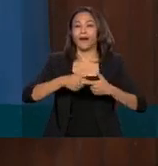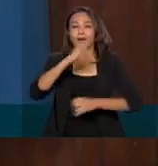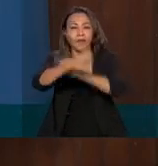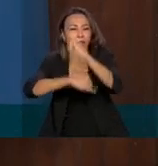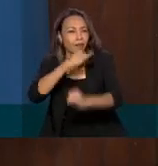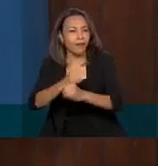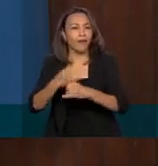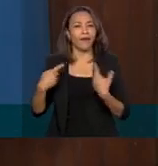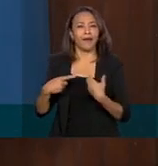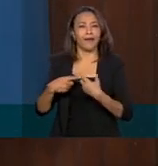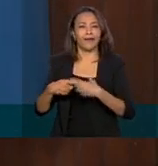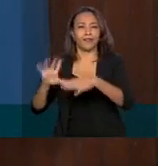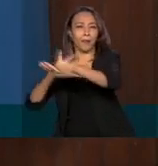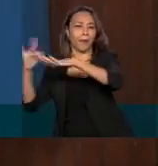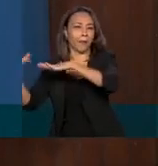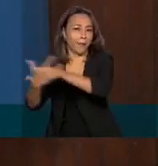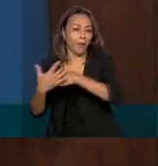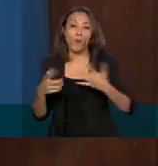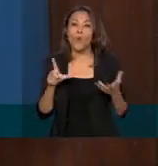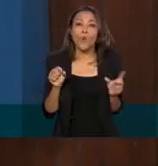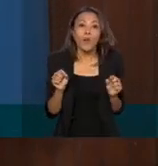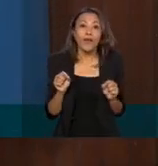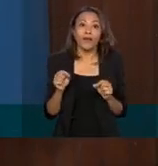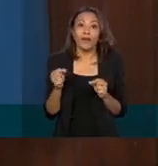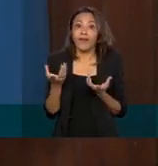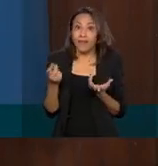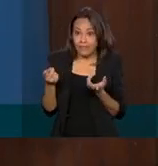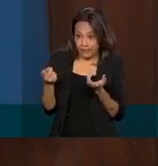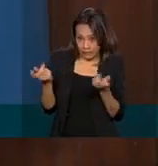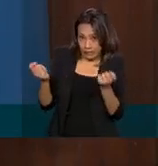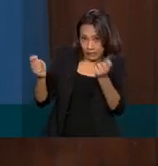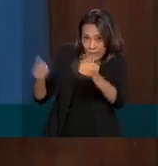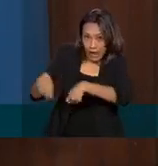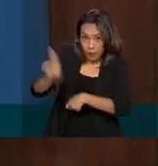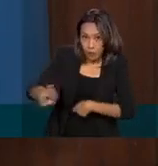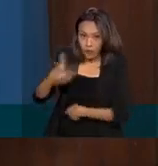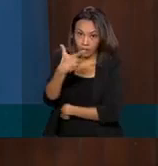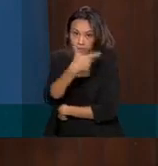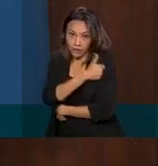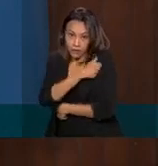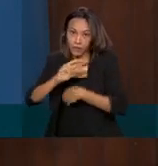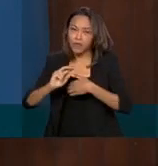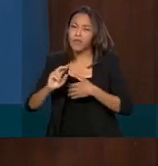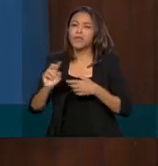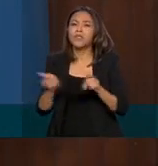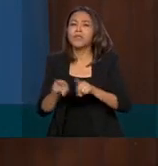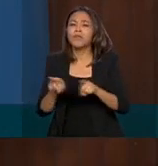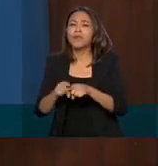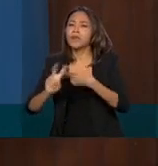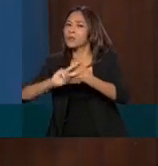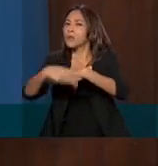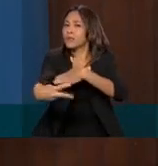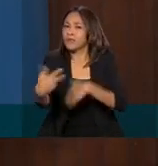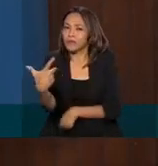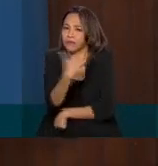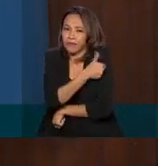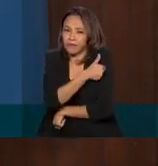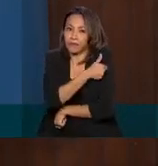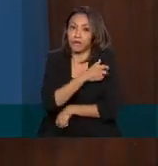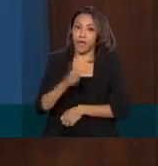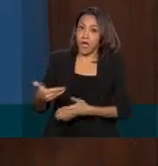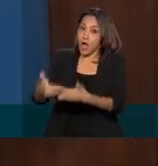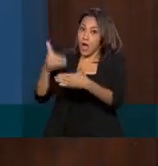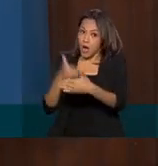que é a eficácia da vacina e a razão de risco. Antes da gente falar de eficácia